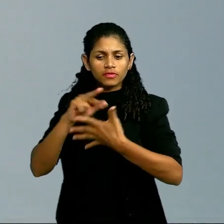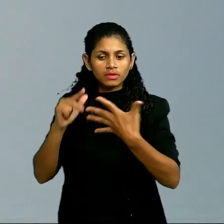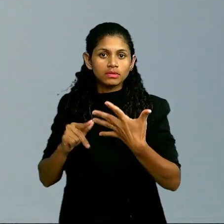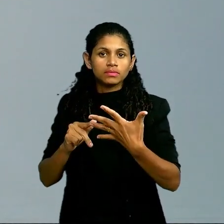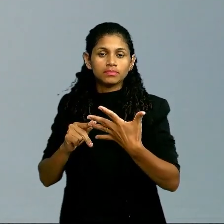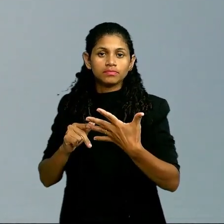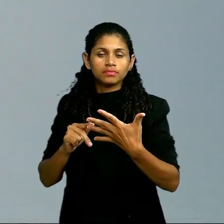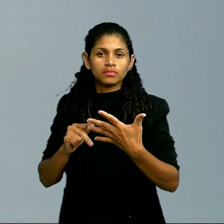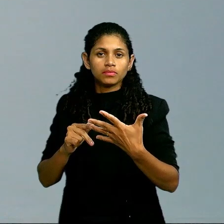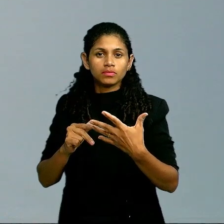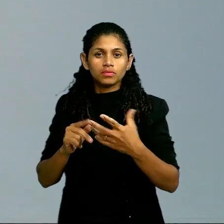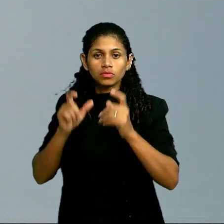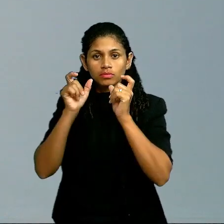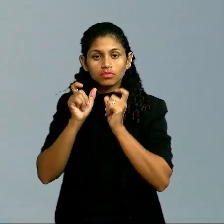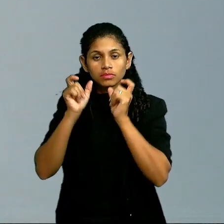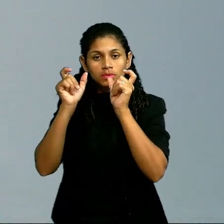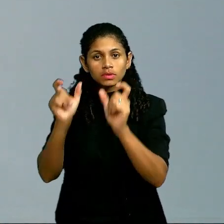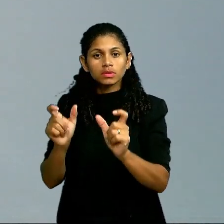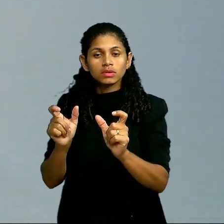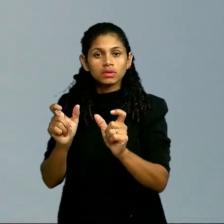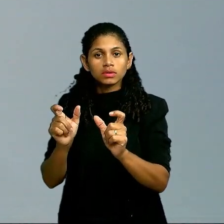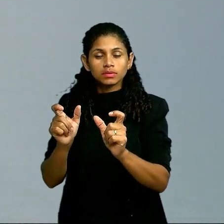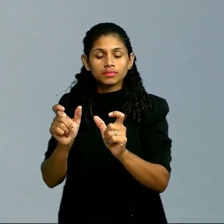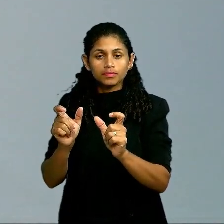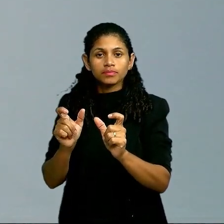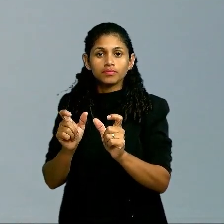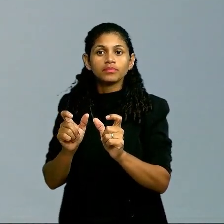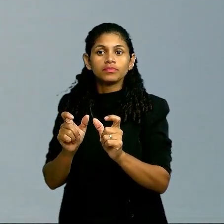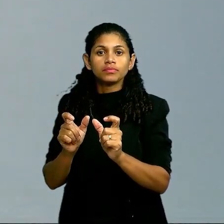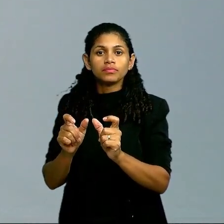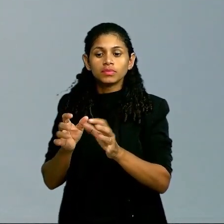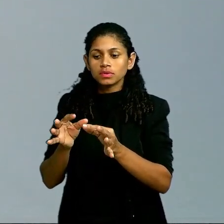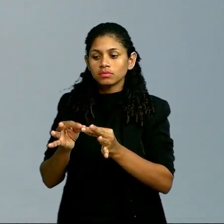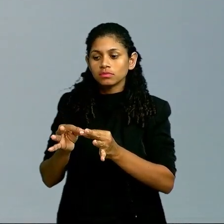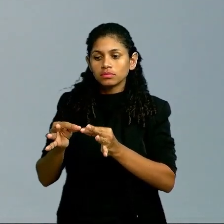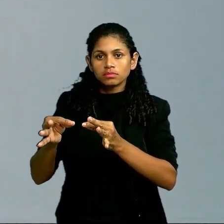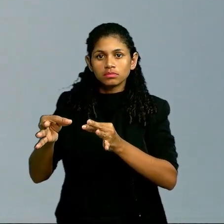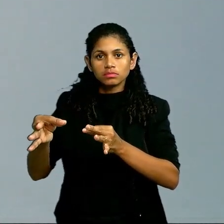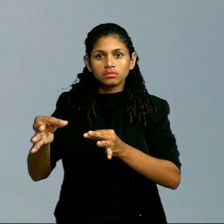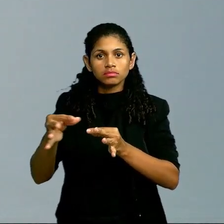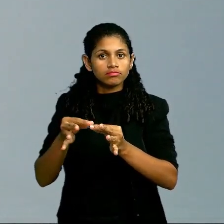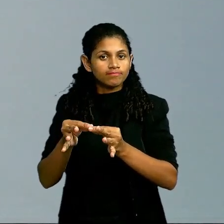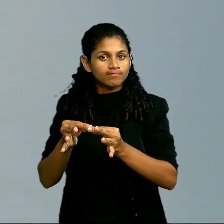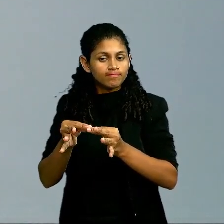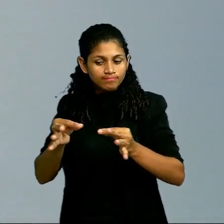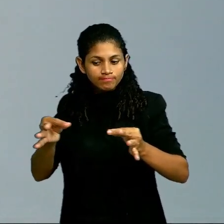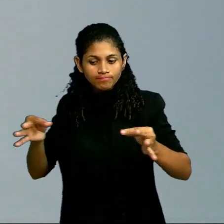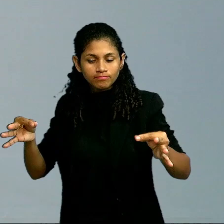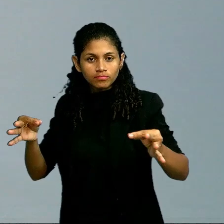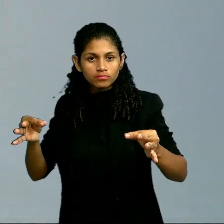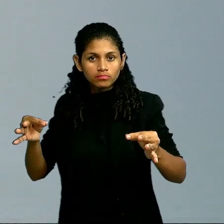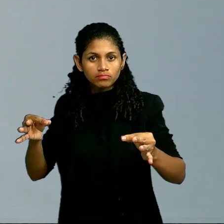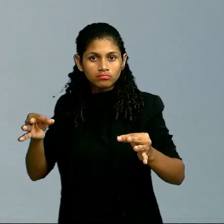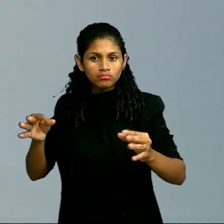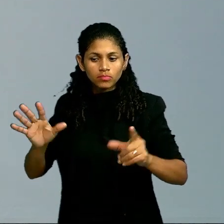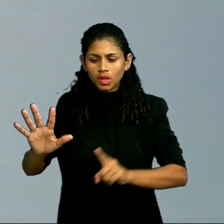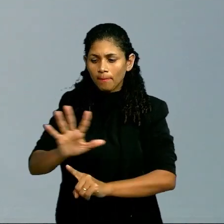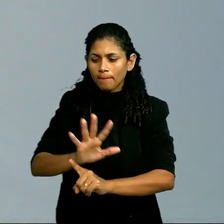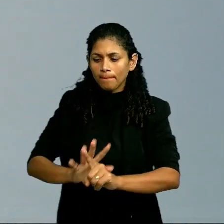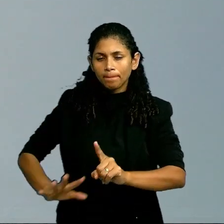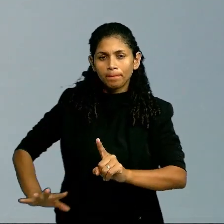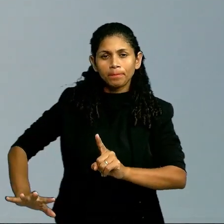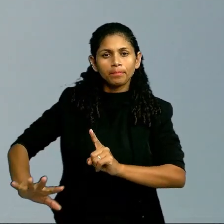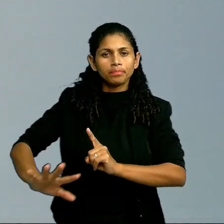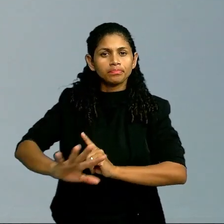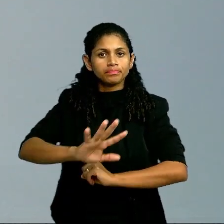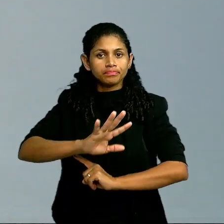observe que, tá, as medidas, elas estão ao nosso redor, em todos os momentos,